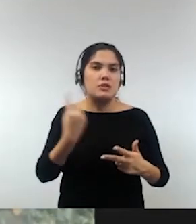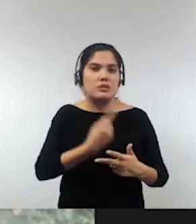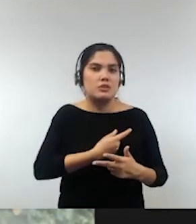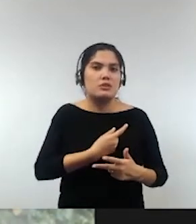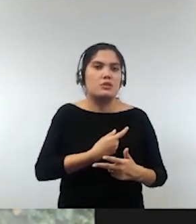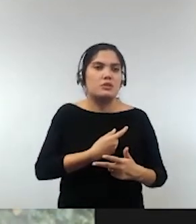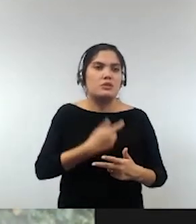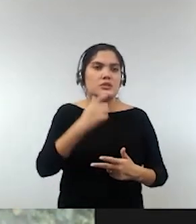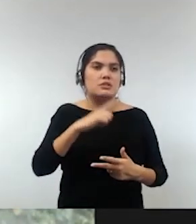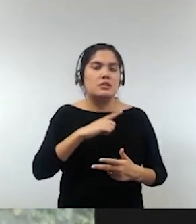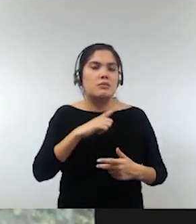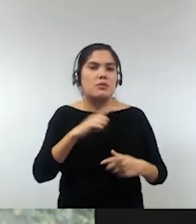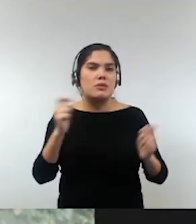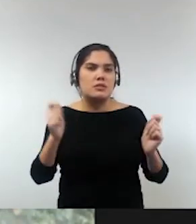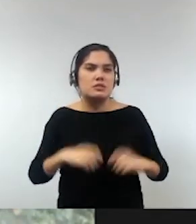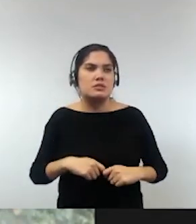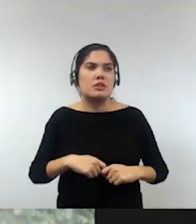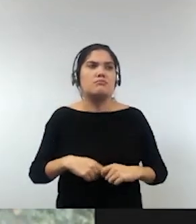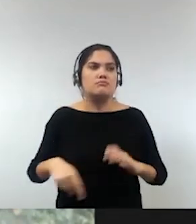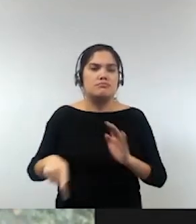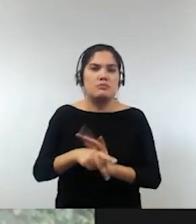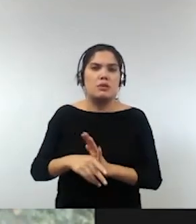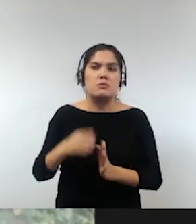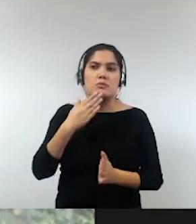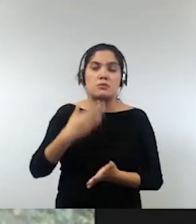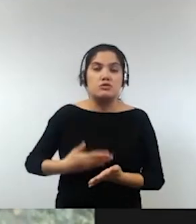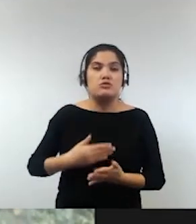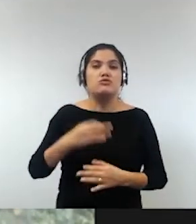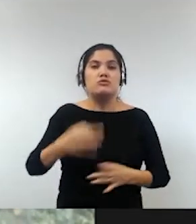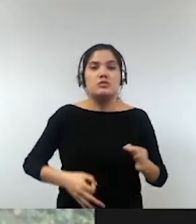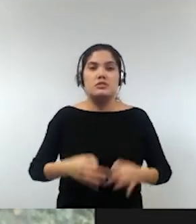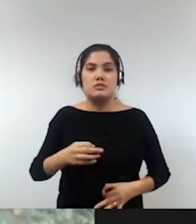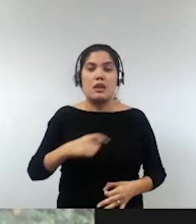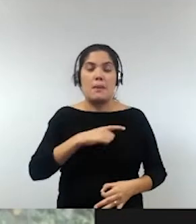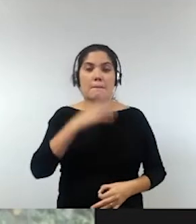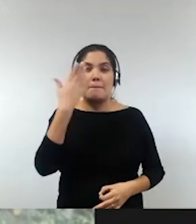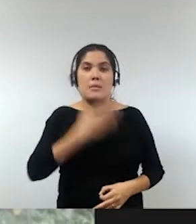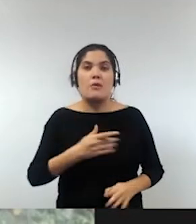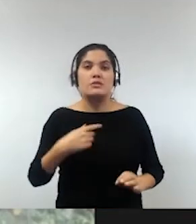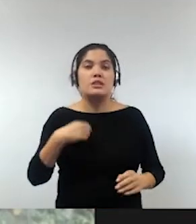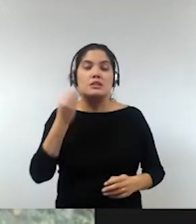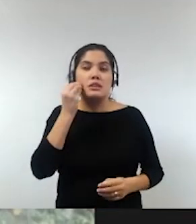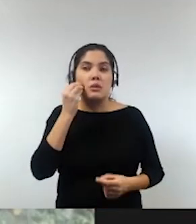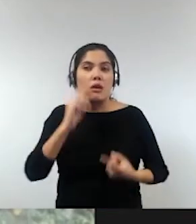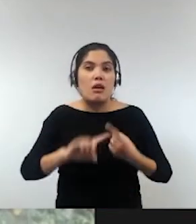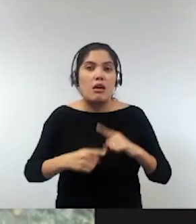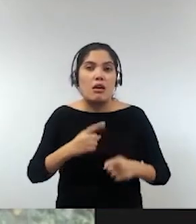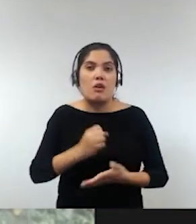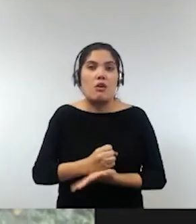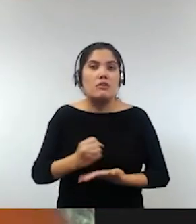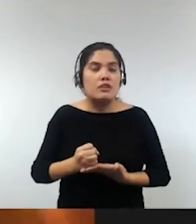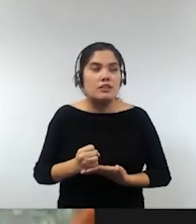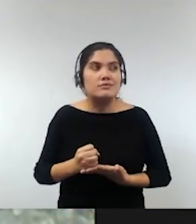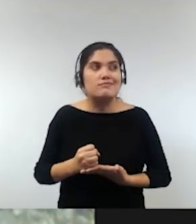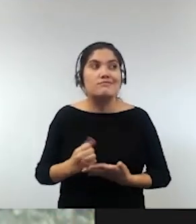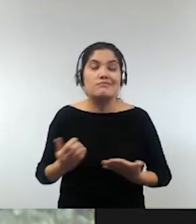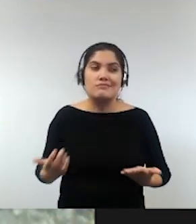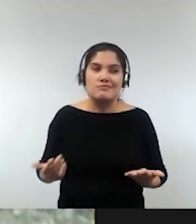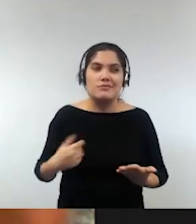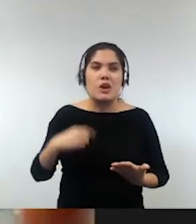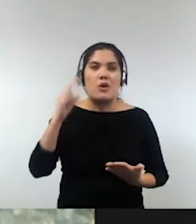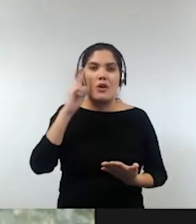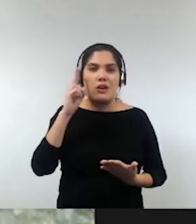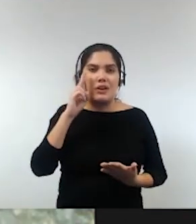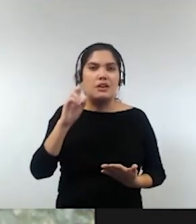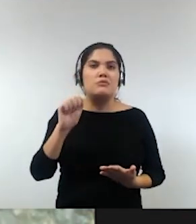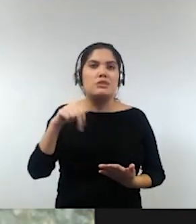uma condição de uma demanda judicial a prova de que você tentou renegociar o seu contrato? E aí eu lembro do Anderson